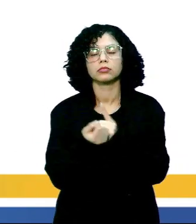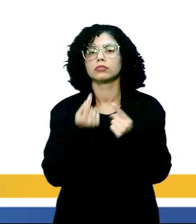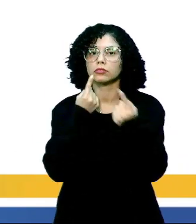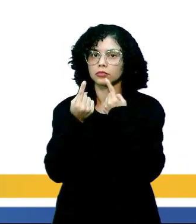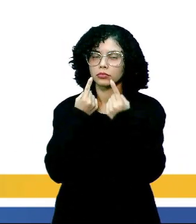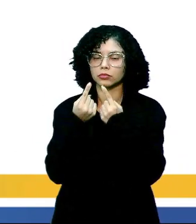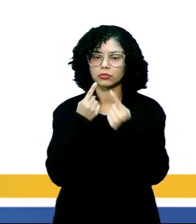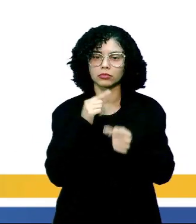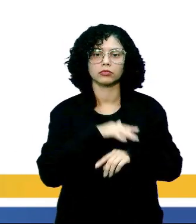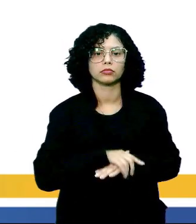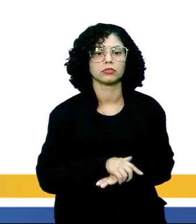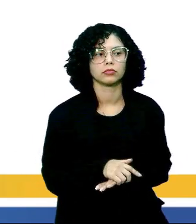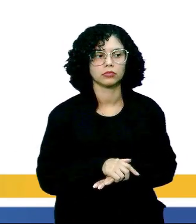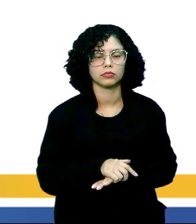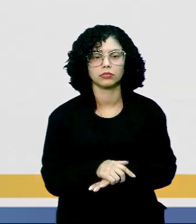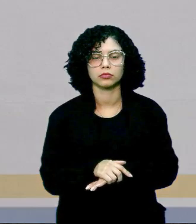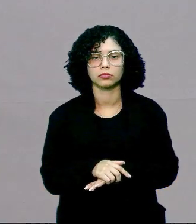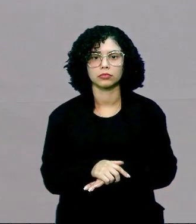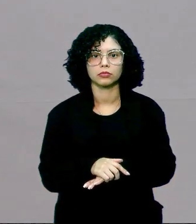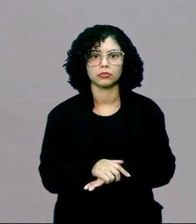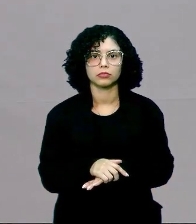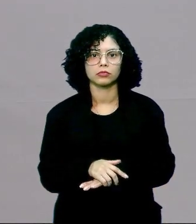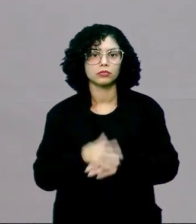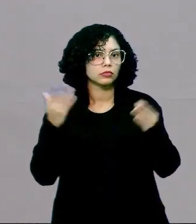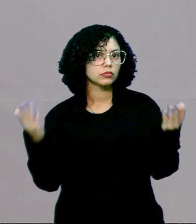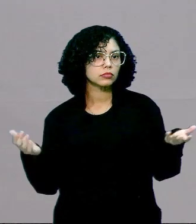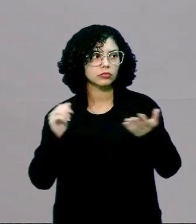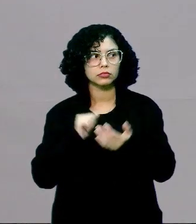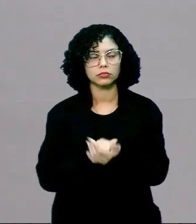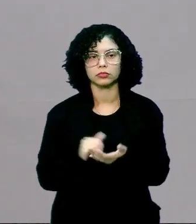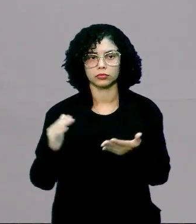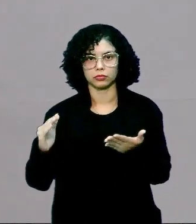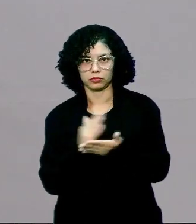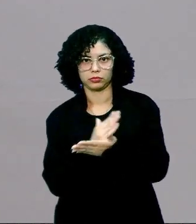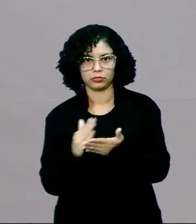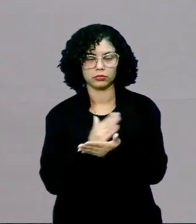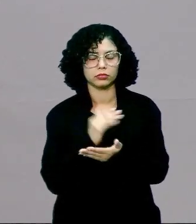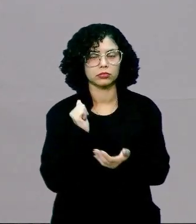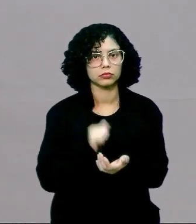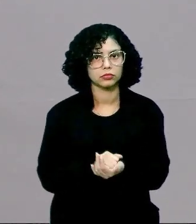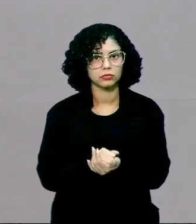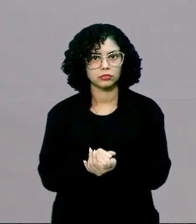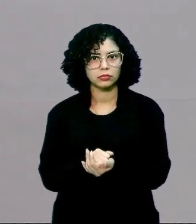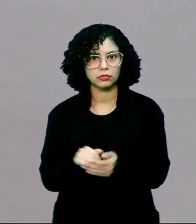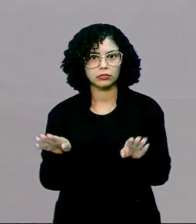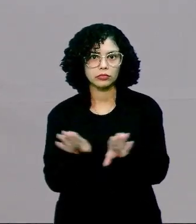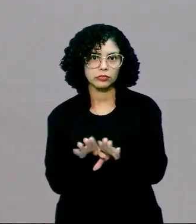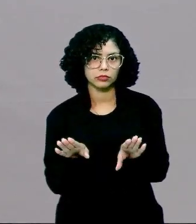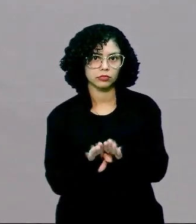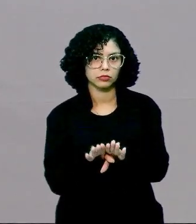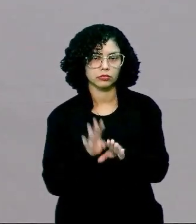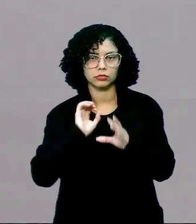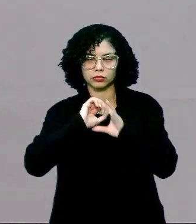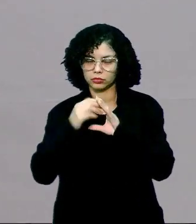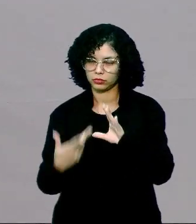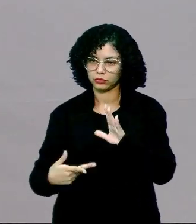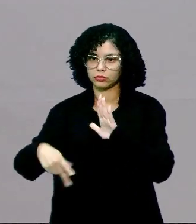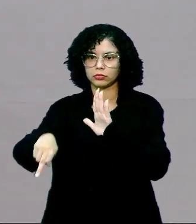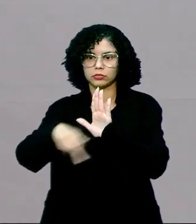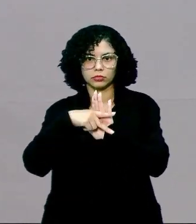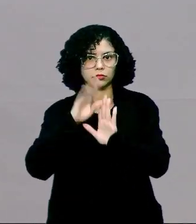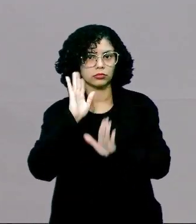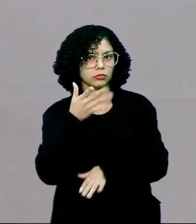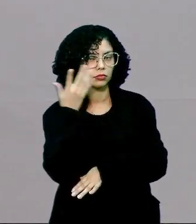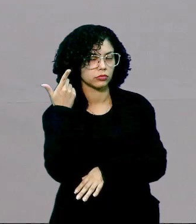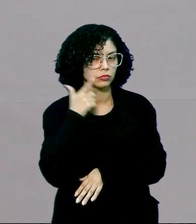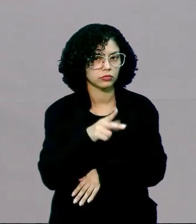sociais e de comunicação. Então, algumas dessas características nós já